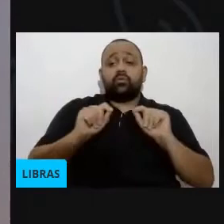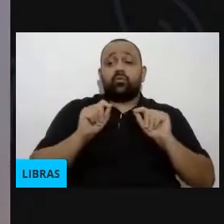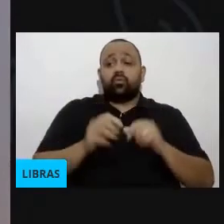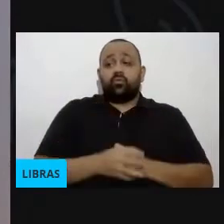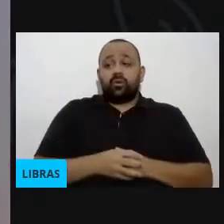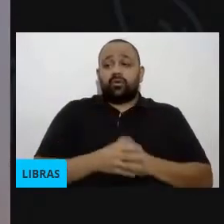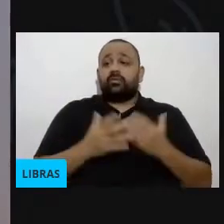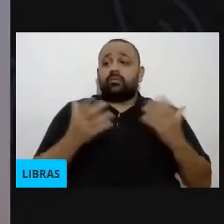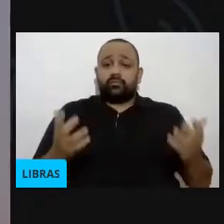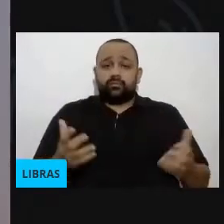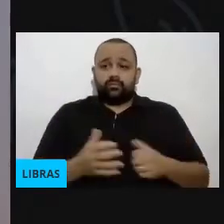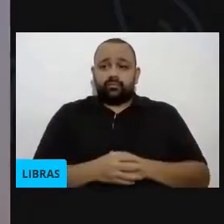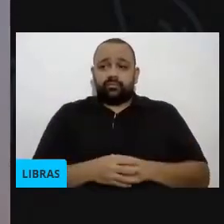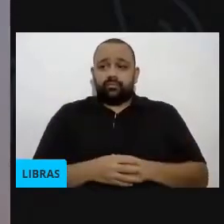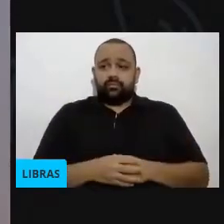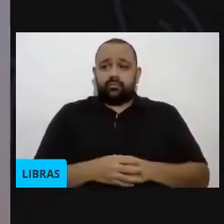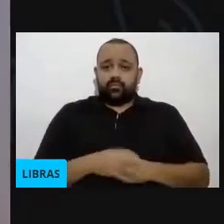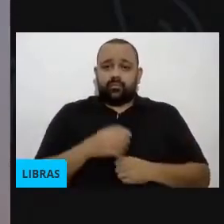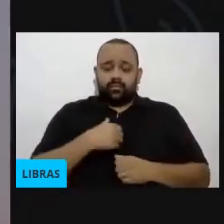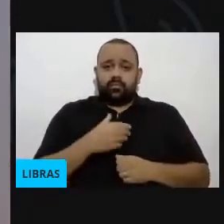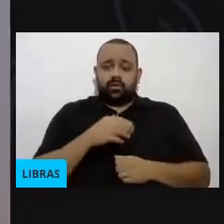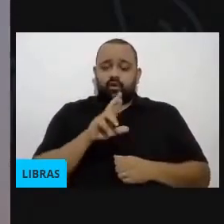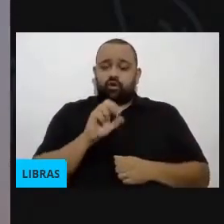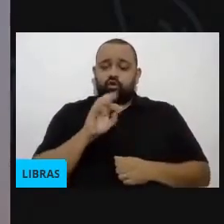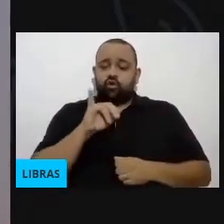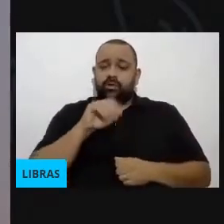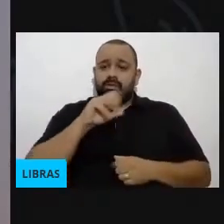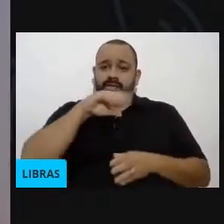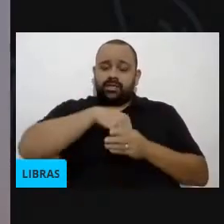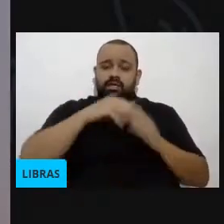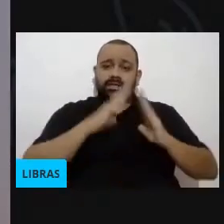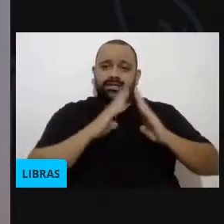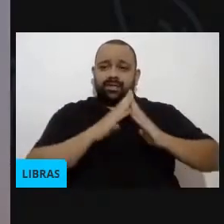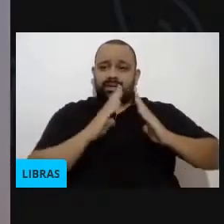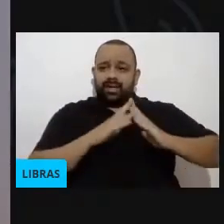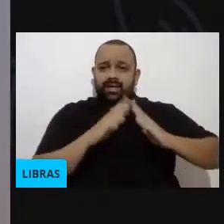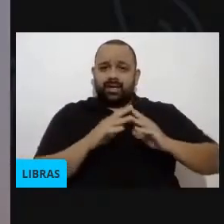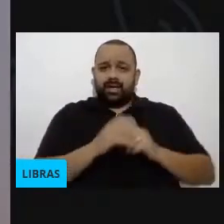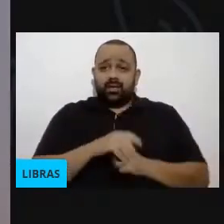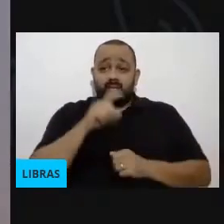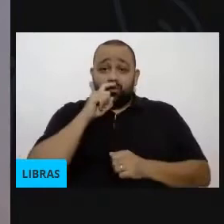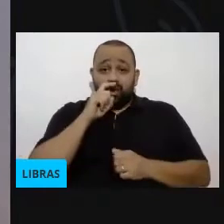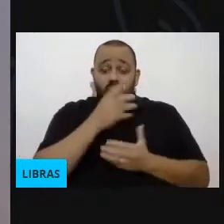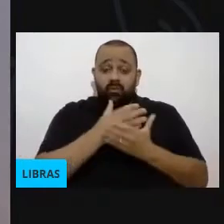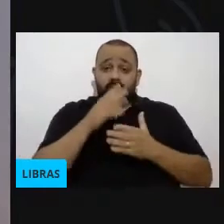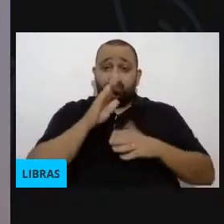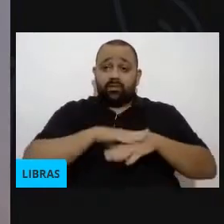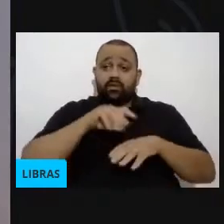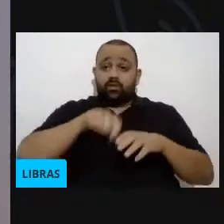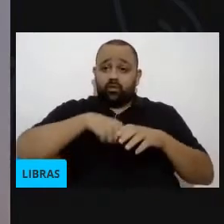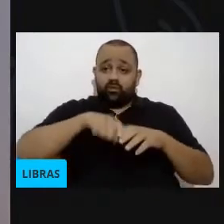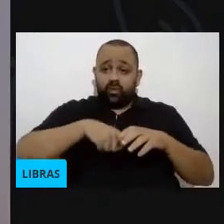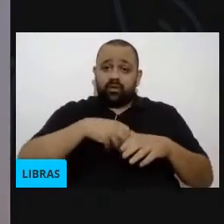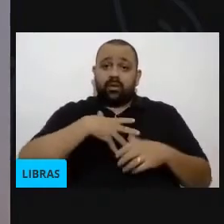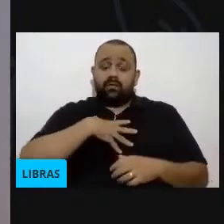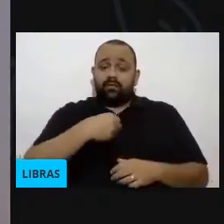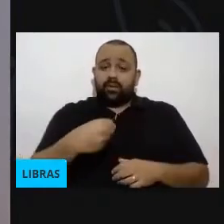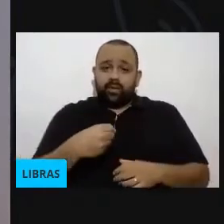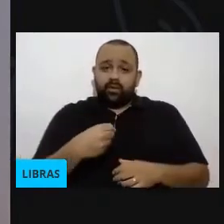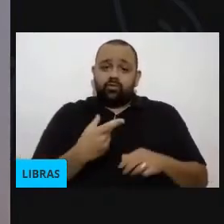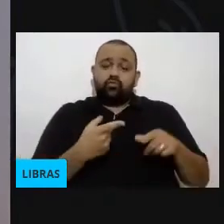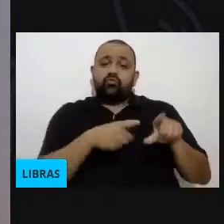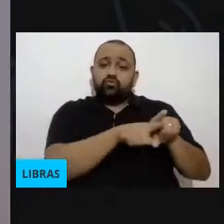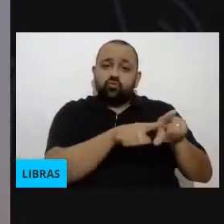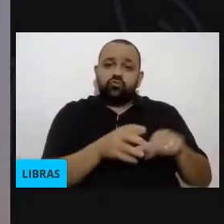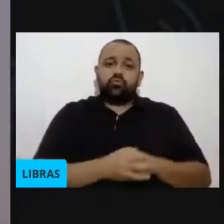Bom, eu vou colocar ele na rotina da casa. Pais que começaram a fazer comida com os filhos, pais